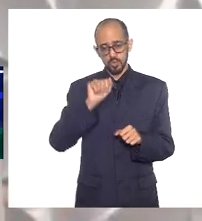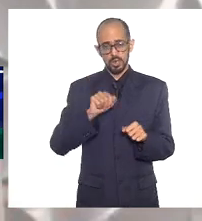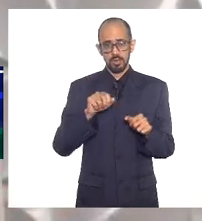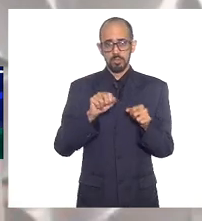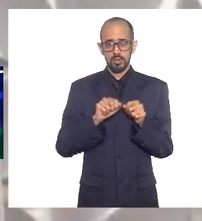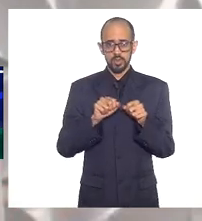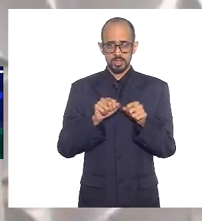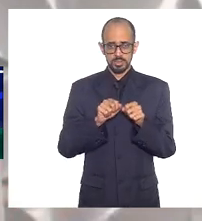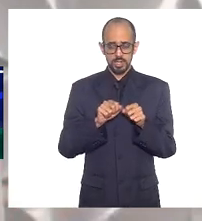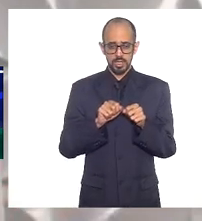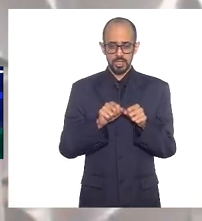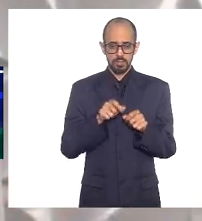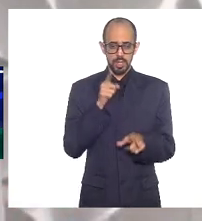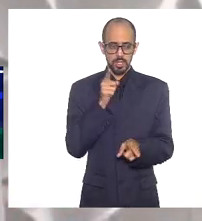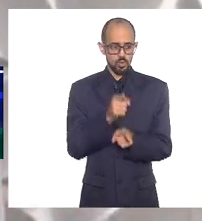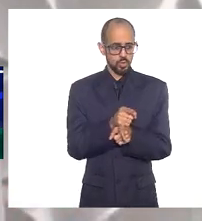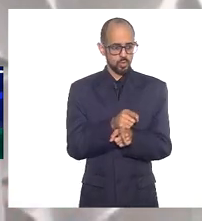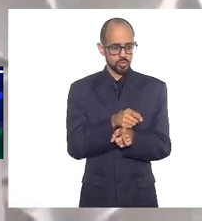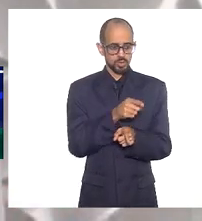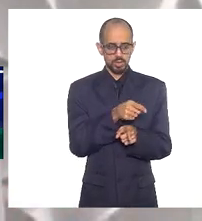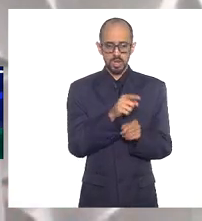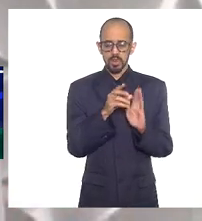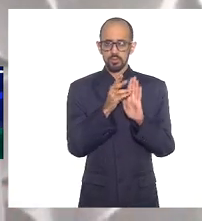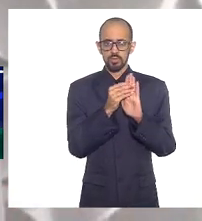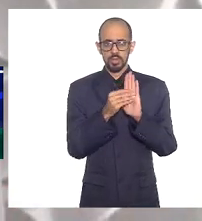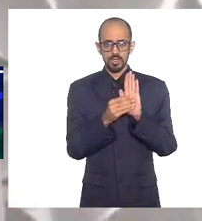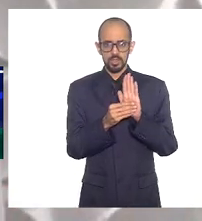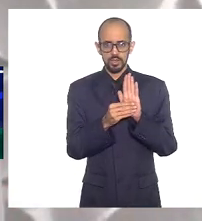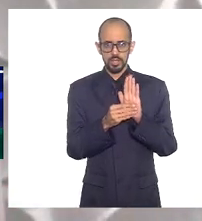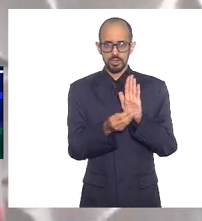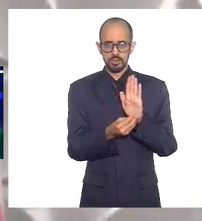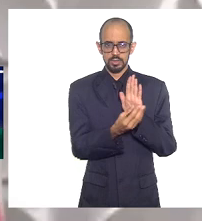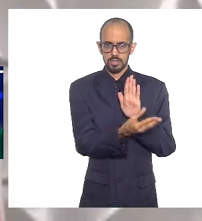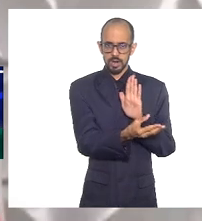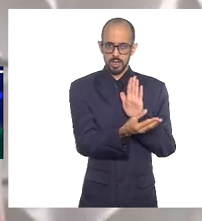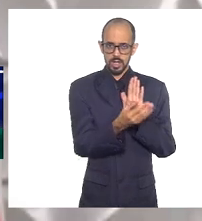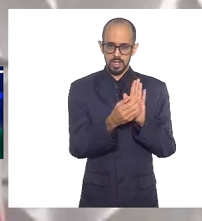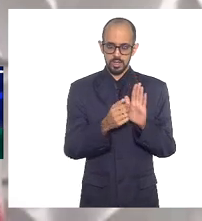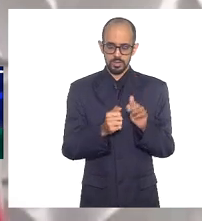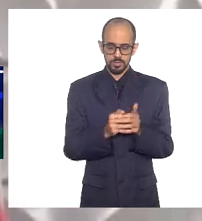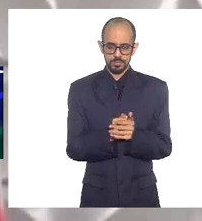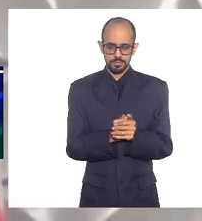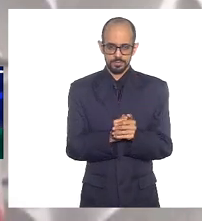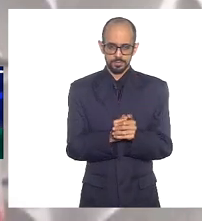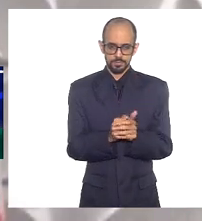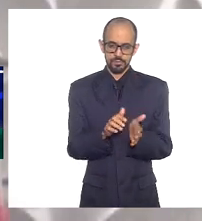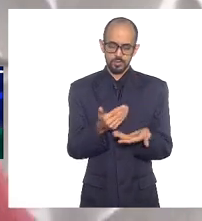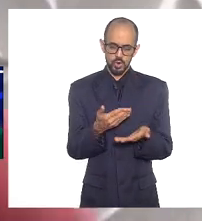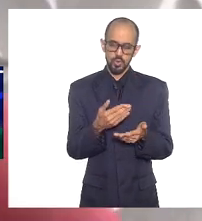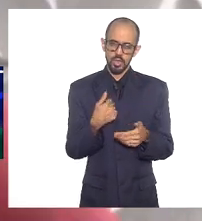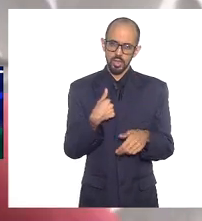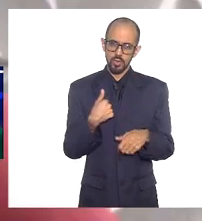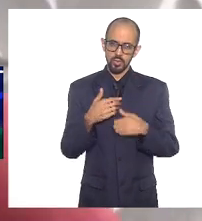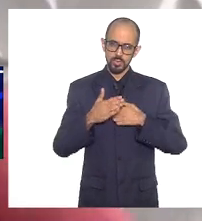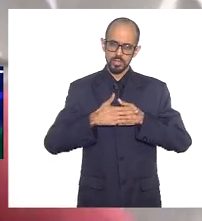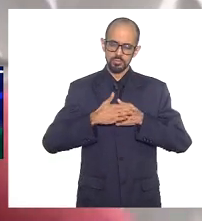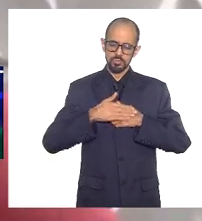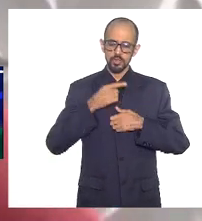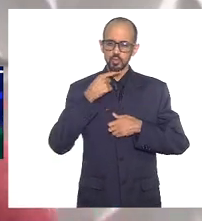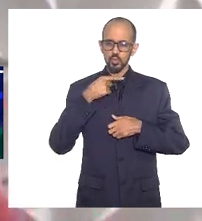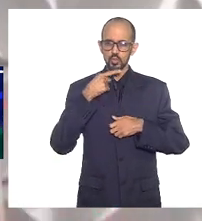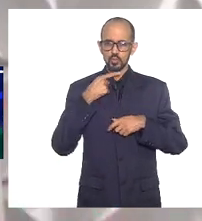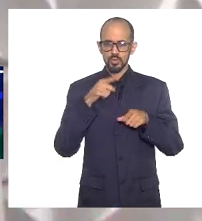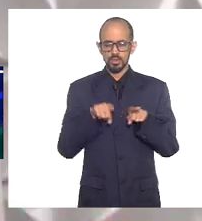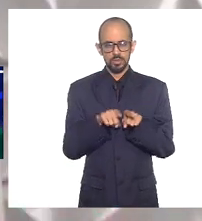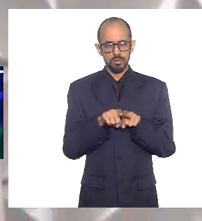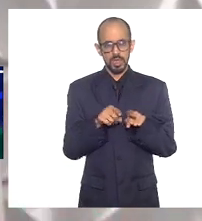abordagem para identificar produzir o cadastro entregar então eu sempre me pergunto quantas famílias